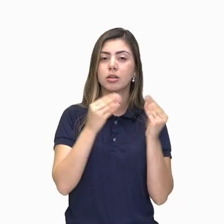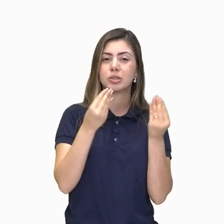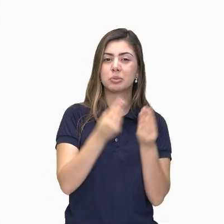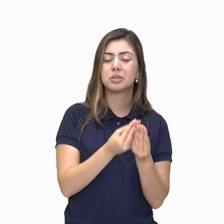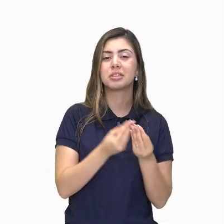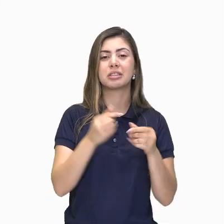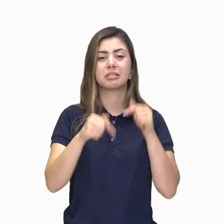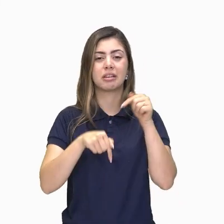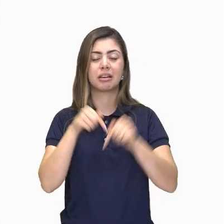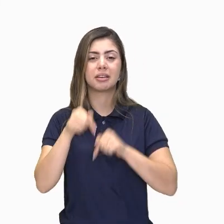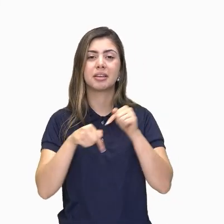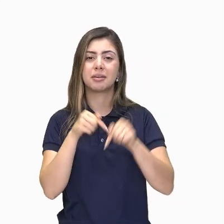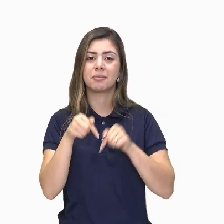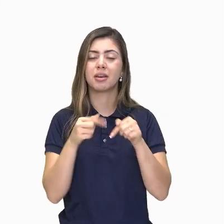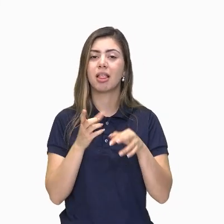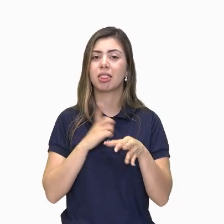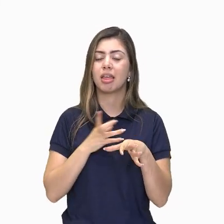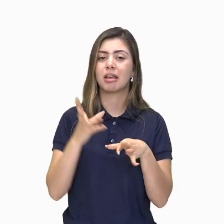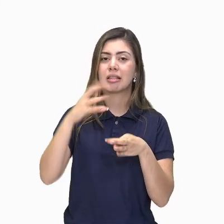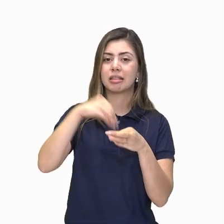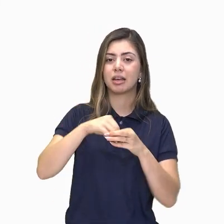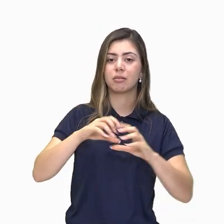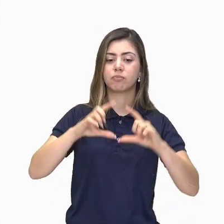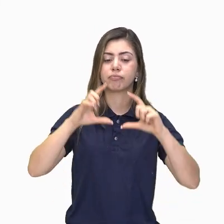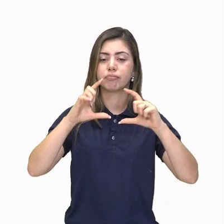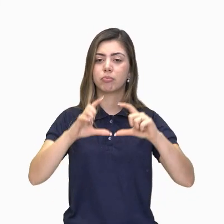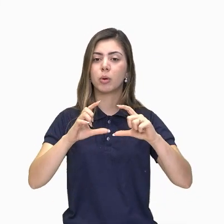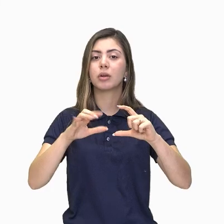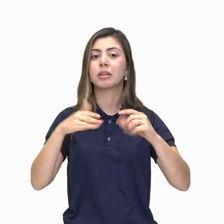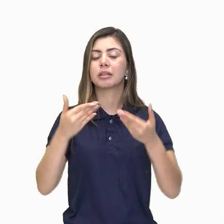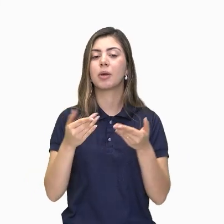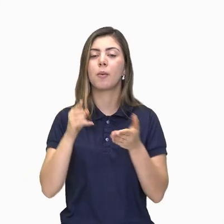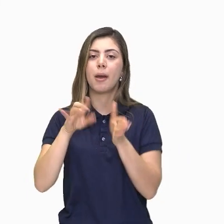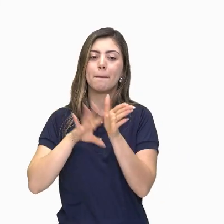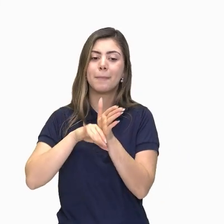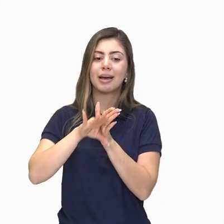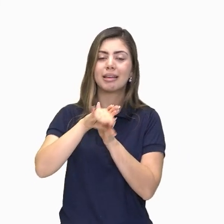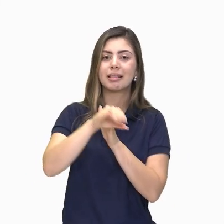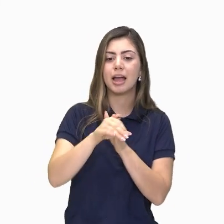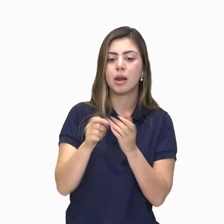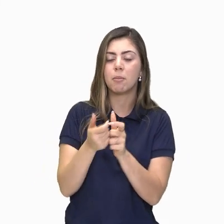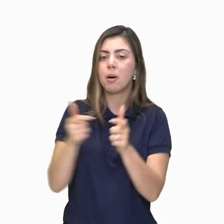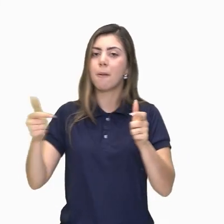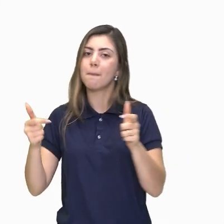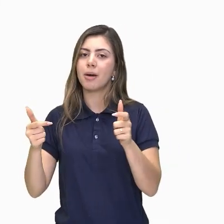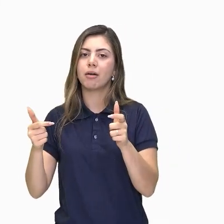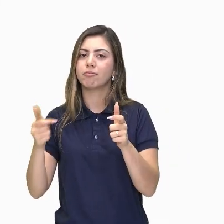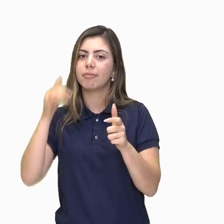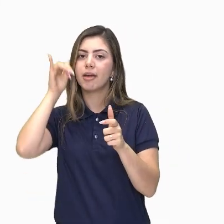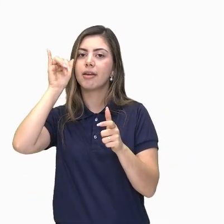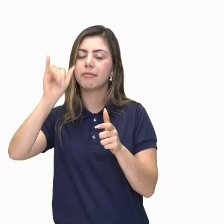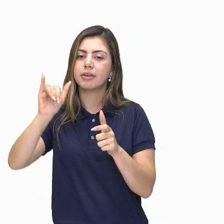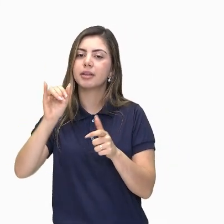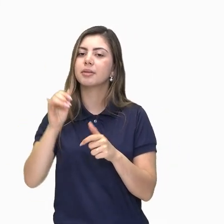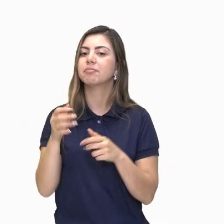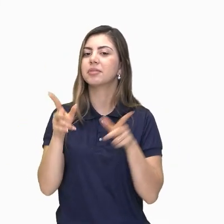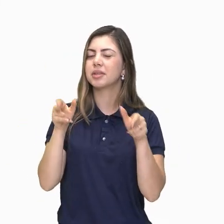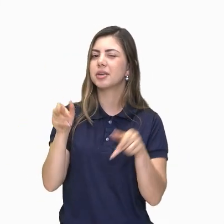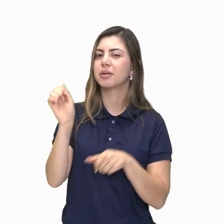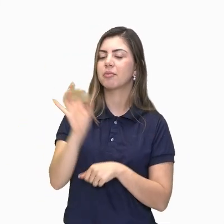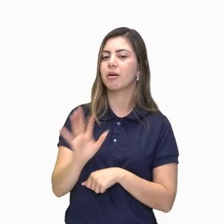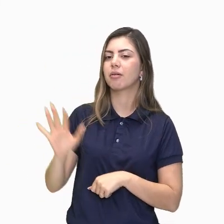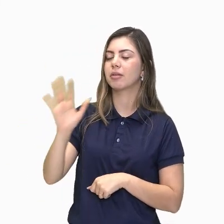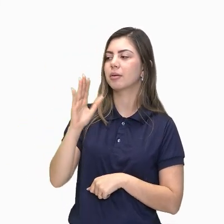ela é produzida, ela inibe o crescimento de bactérias, né? Como a gente pode aí fazer essa observação na placa de